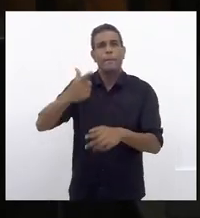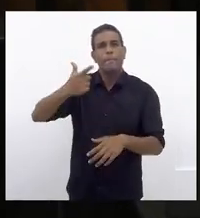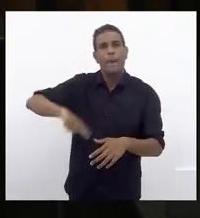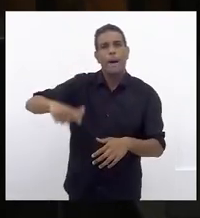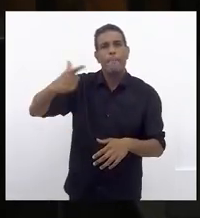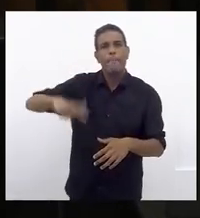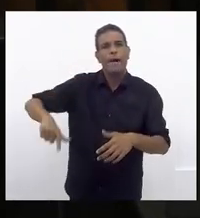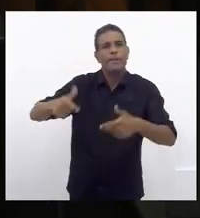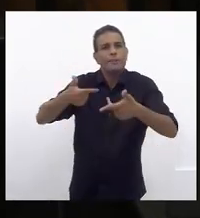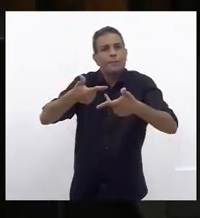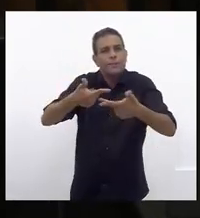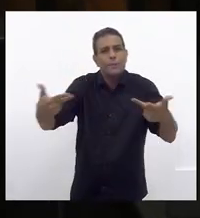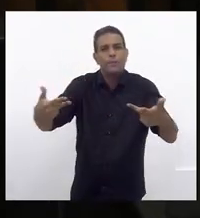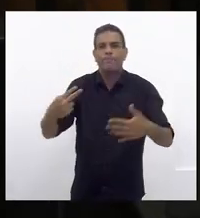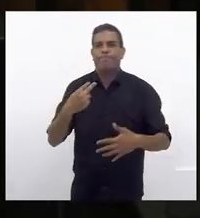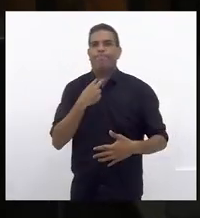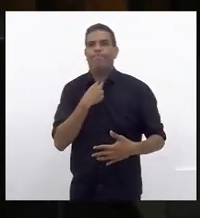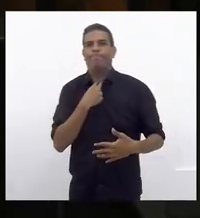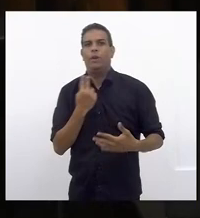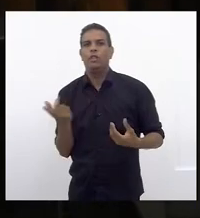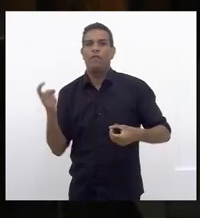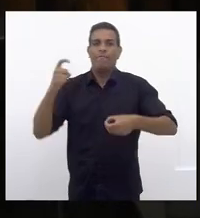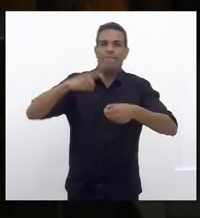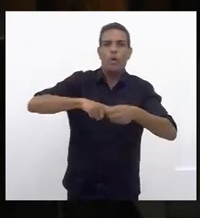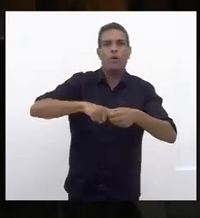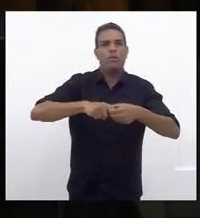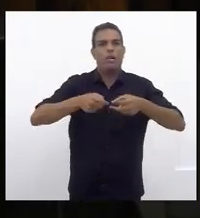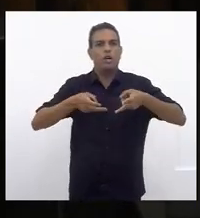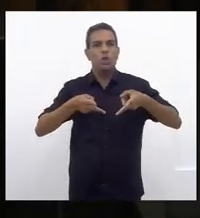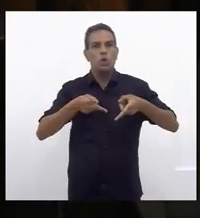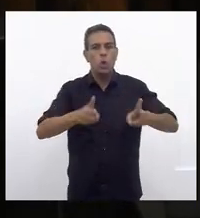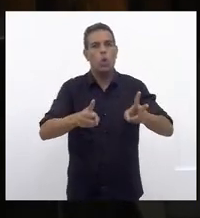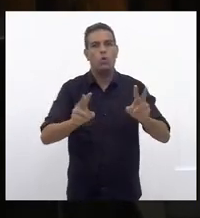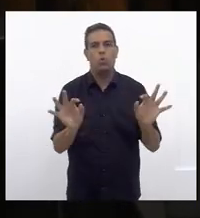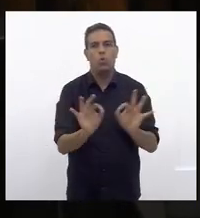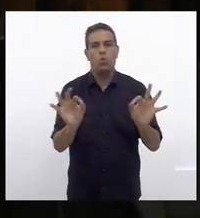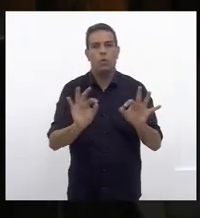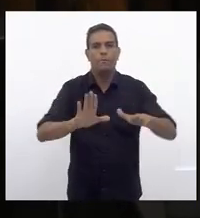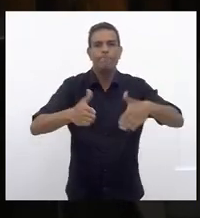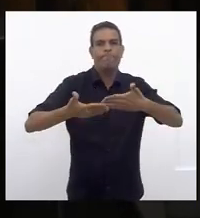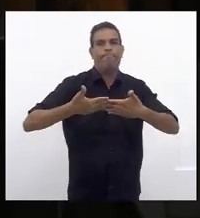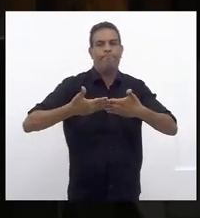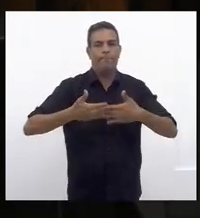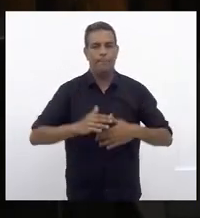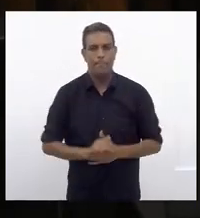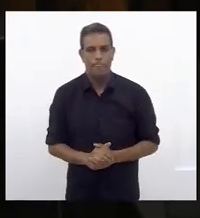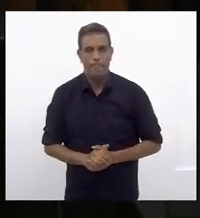ocasiões. Então, pode voltar a ocorrer.